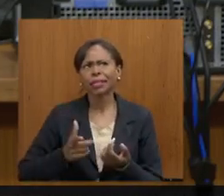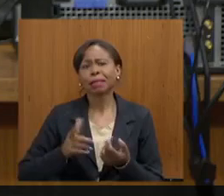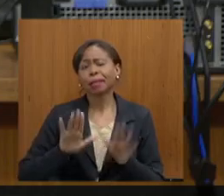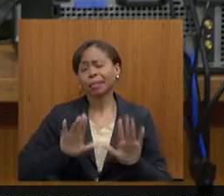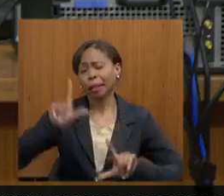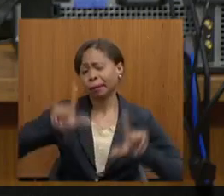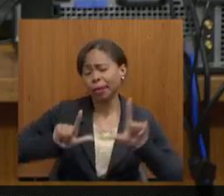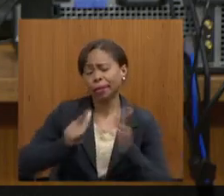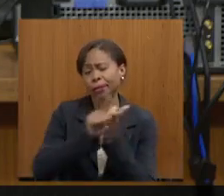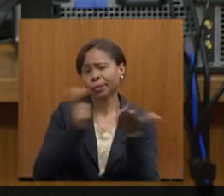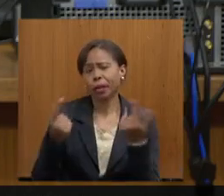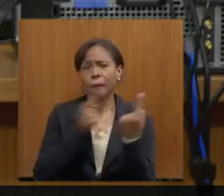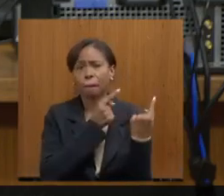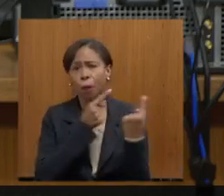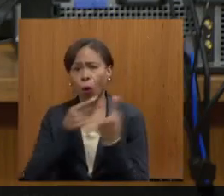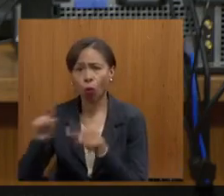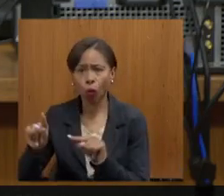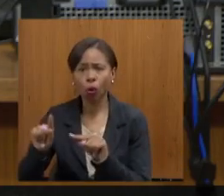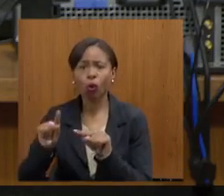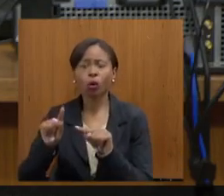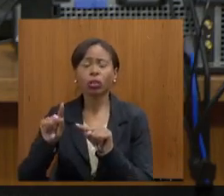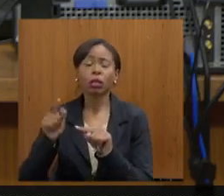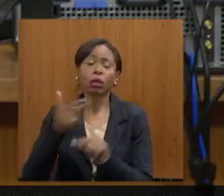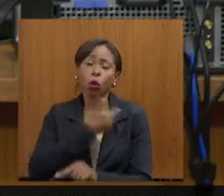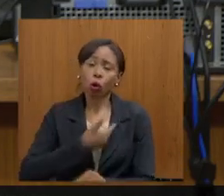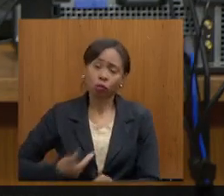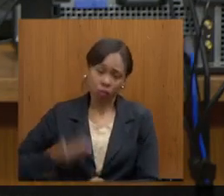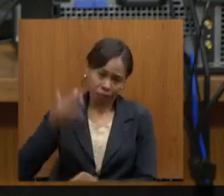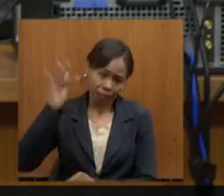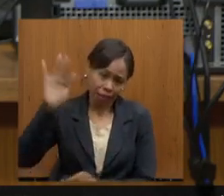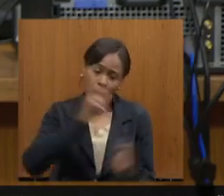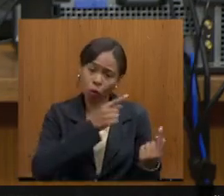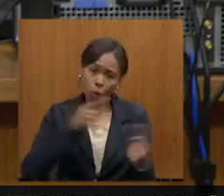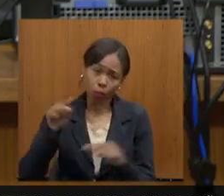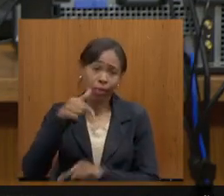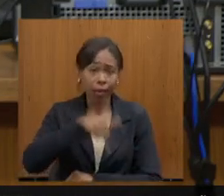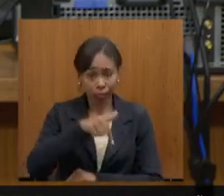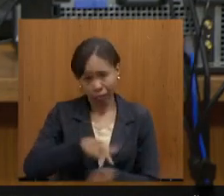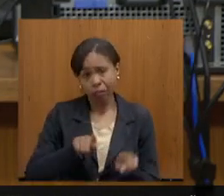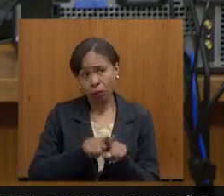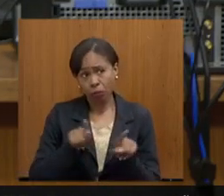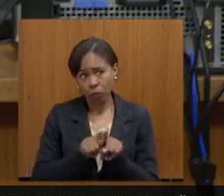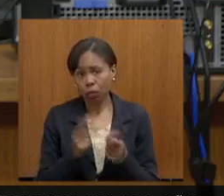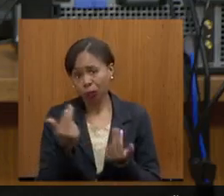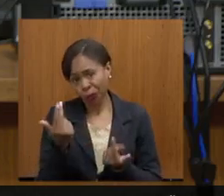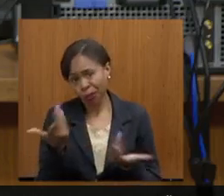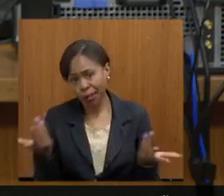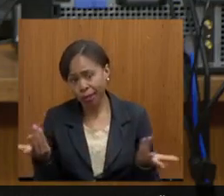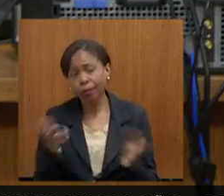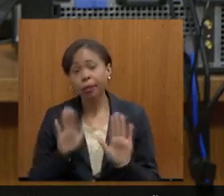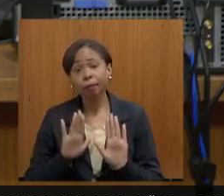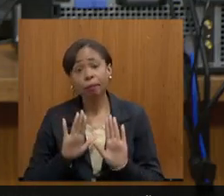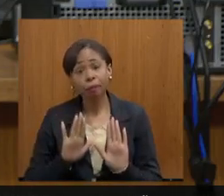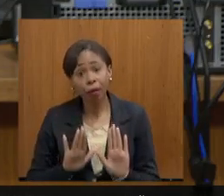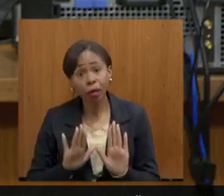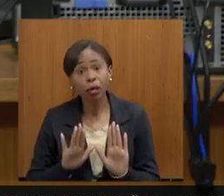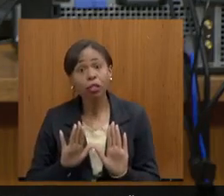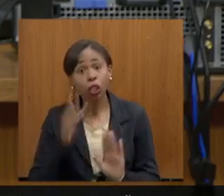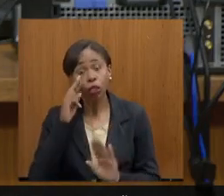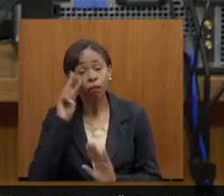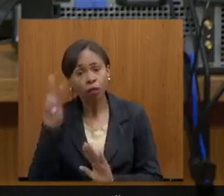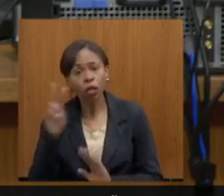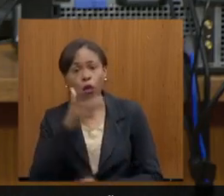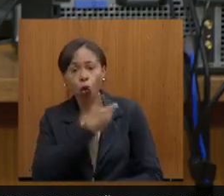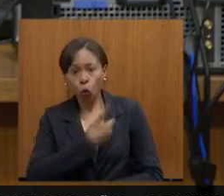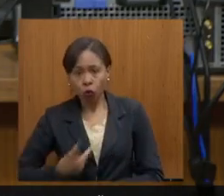contras de uma forma geral do governo federal e aqui também nem sempre é muito diferente nós estamos em que o governo